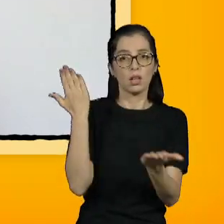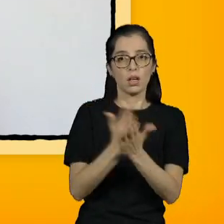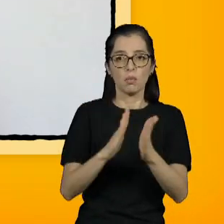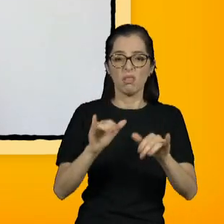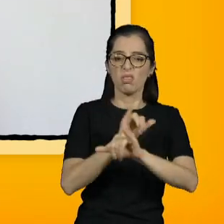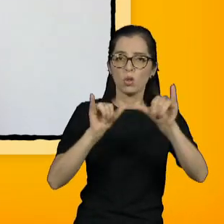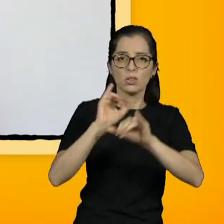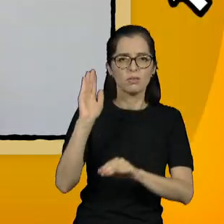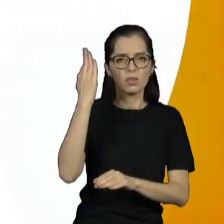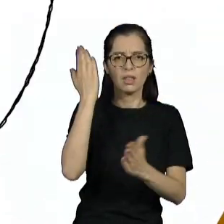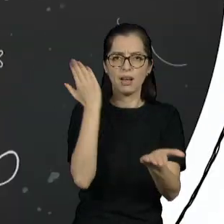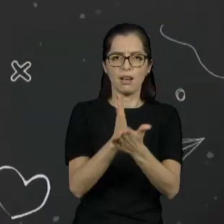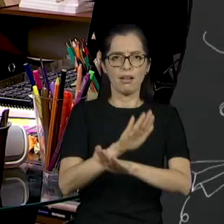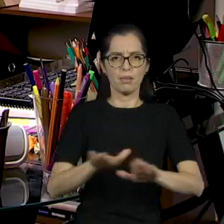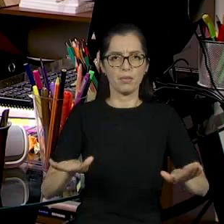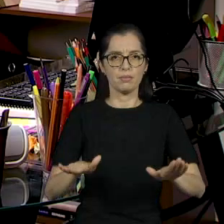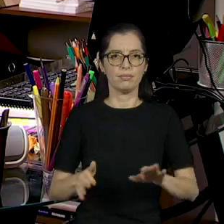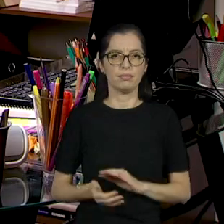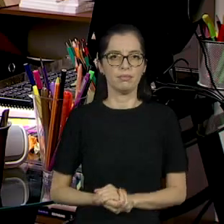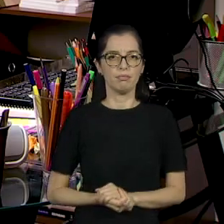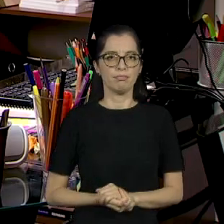falsas.